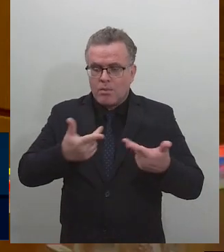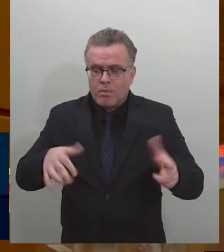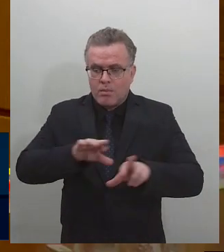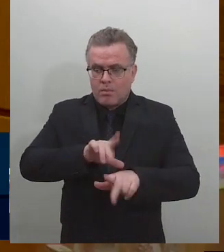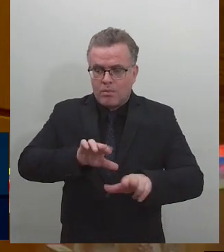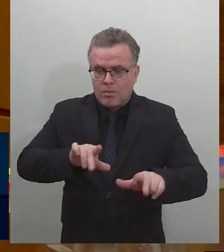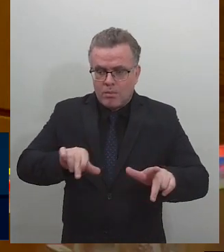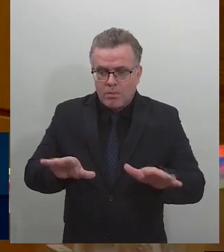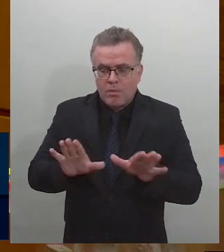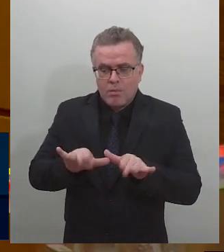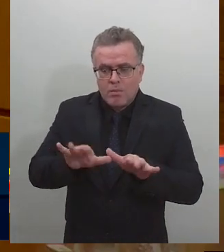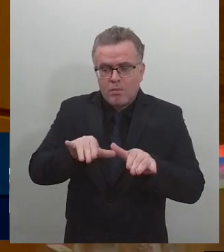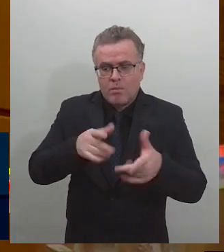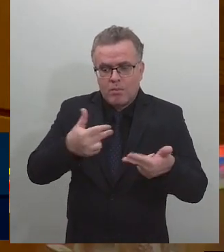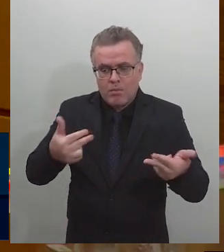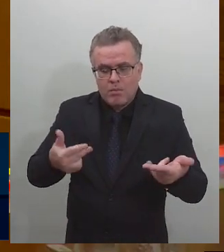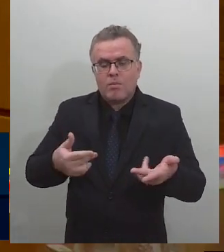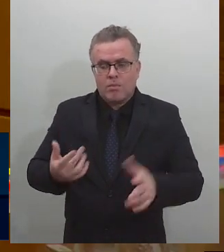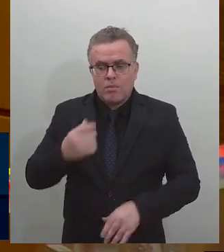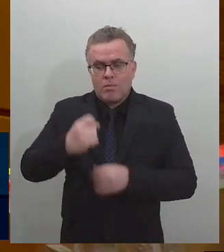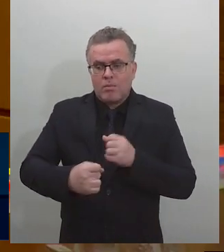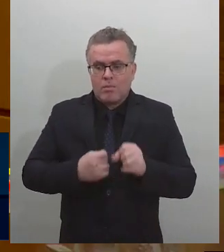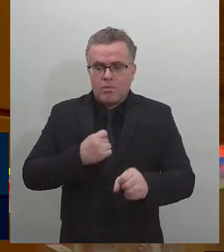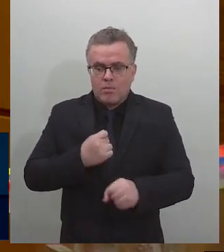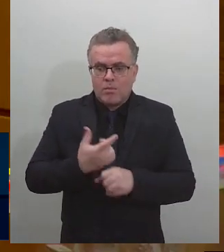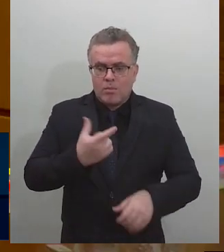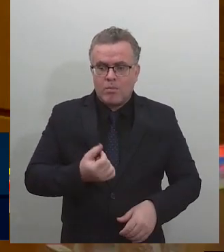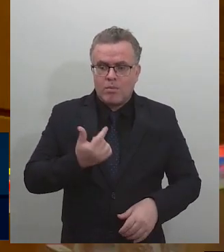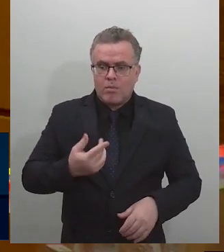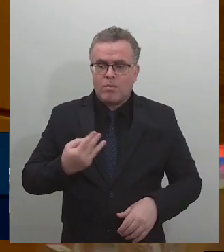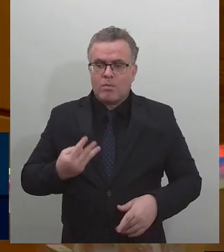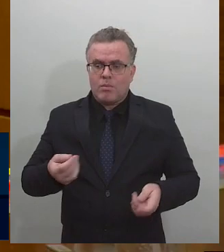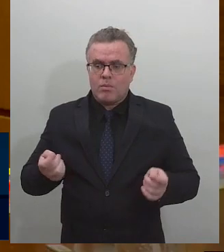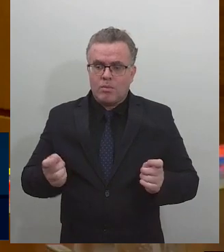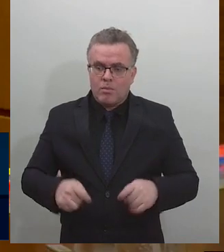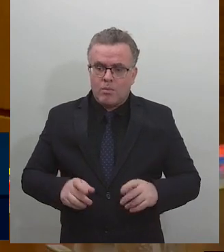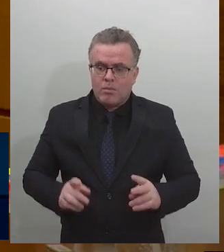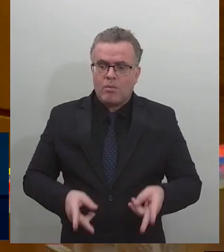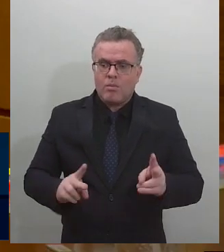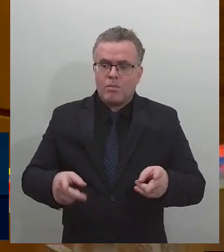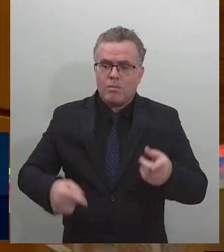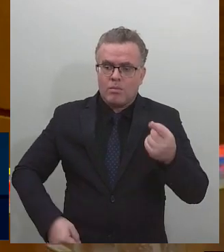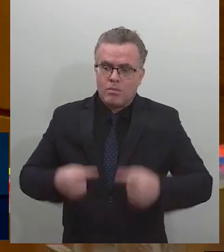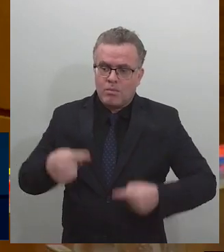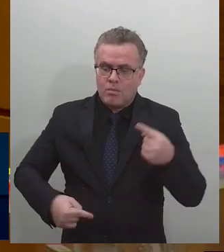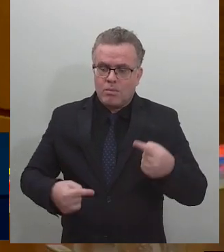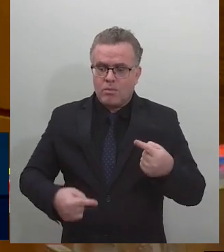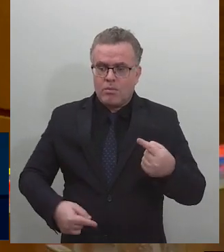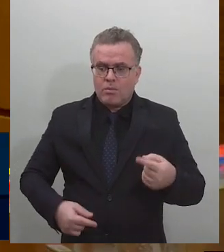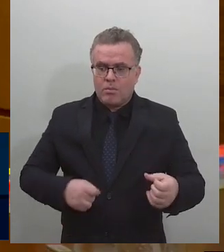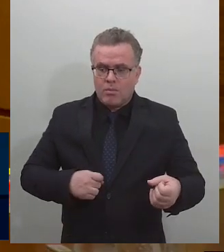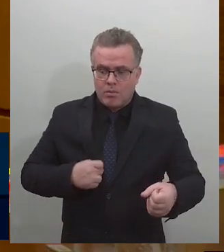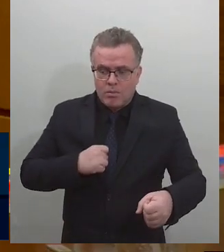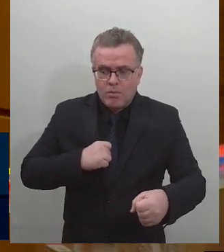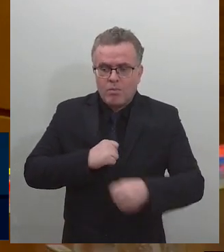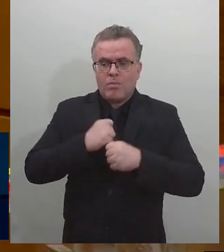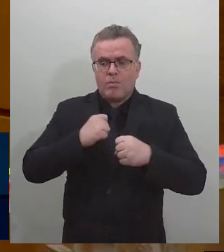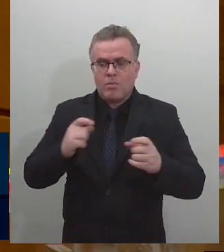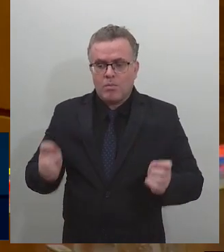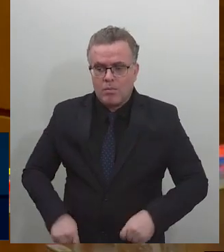ano, ter umas eleições com diálogo, com muito debate, e que a gente possa, pela primeira vez na